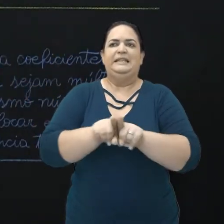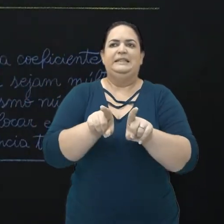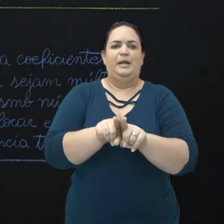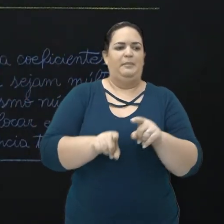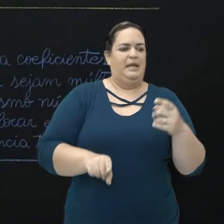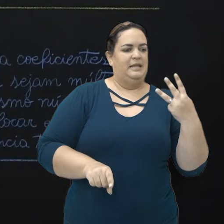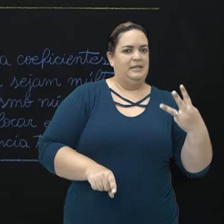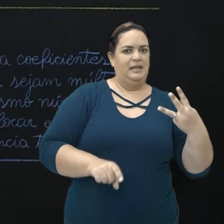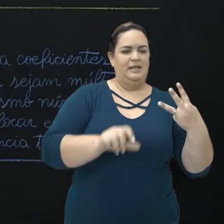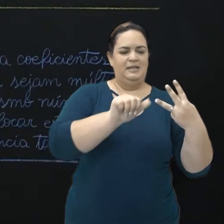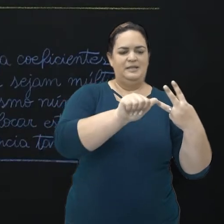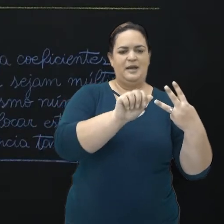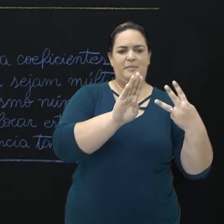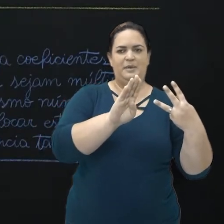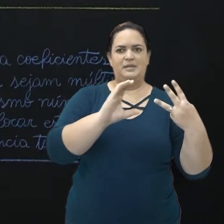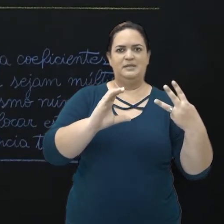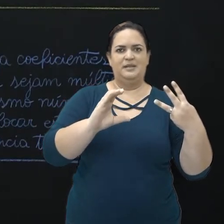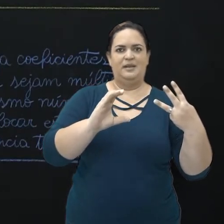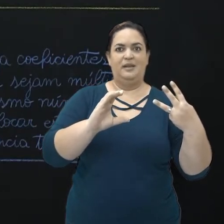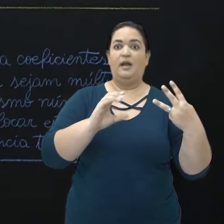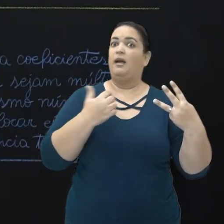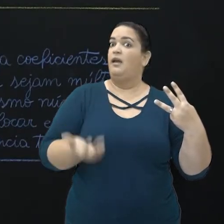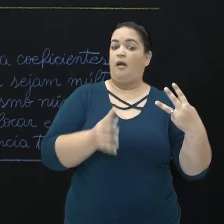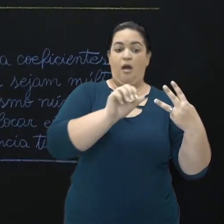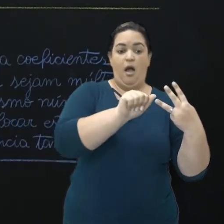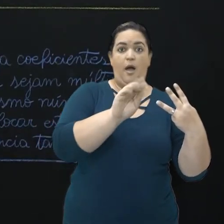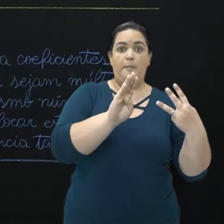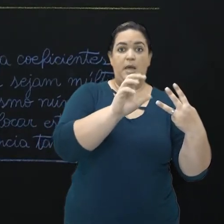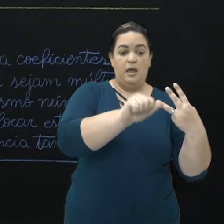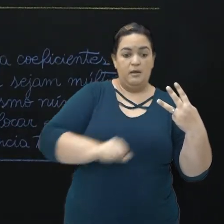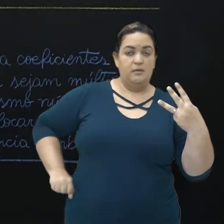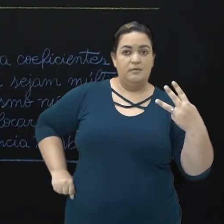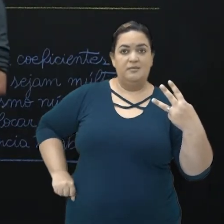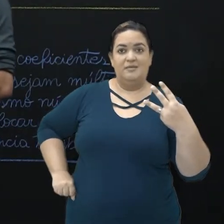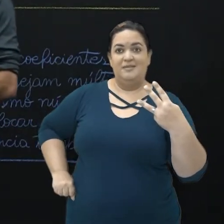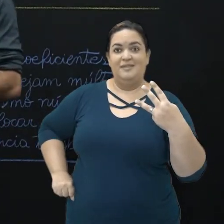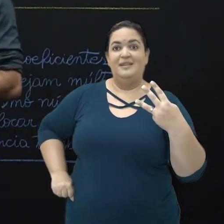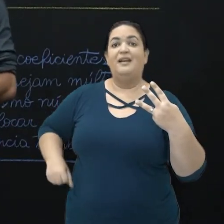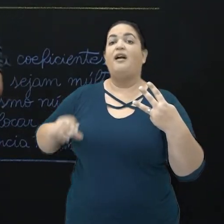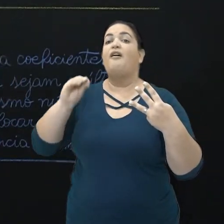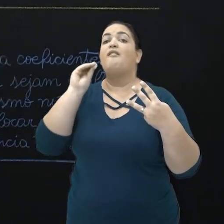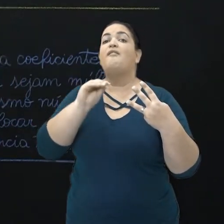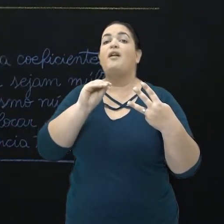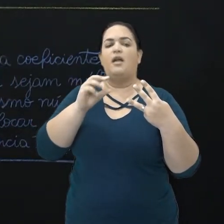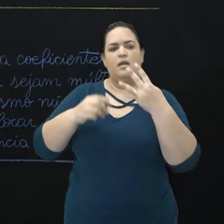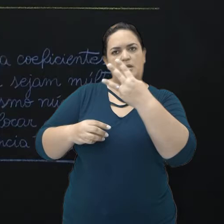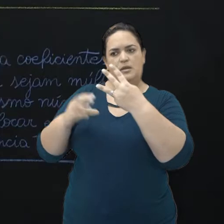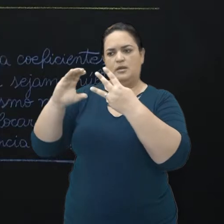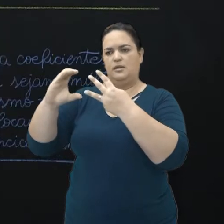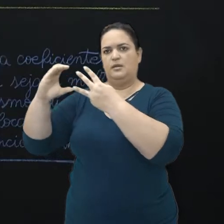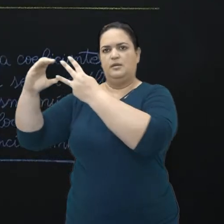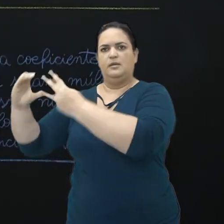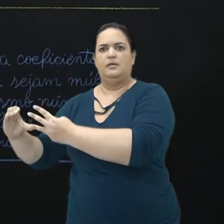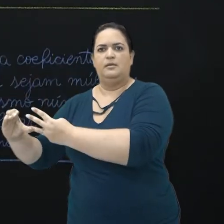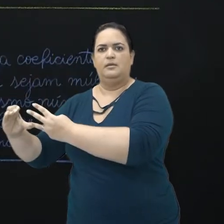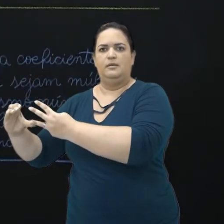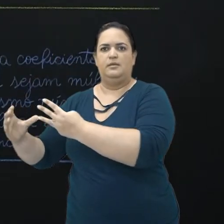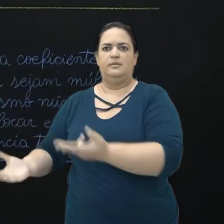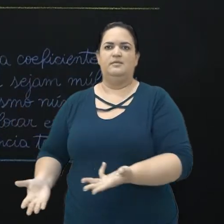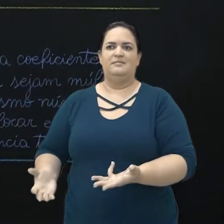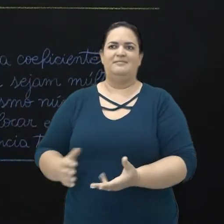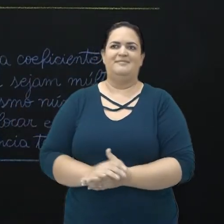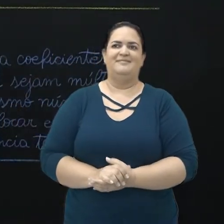tenho 3ABC e eu tiro o AB, me sobra 3C. Por isso, então, que essa fatoração